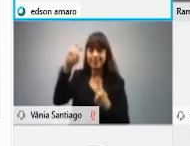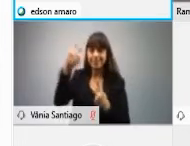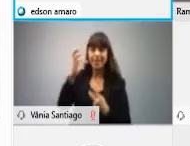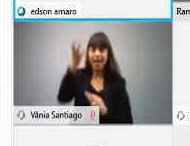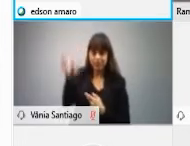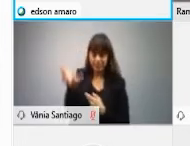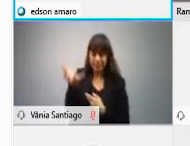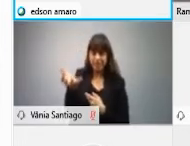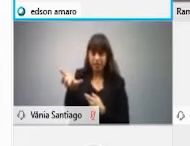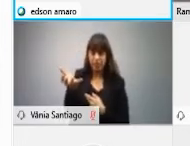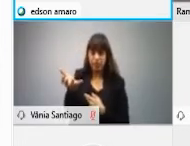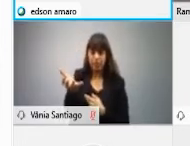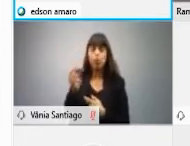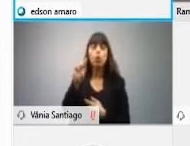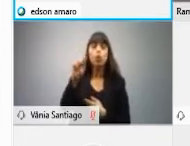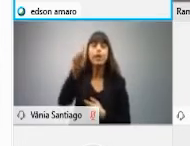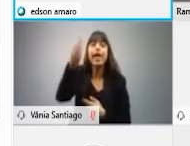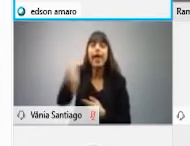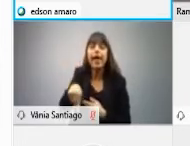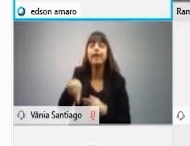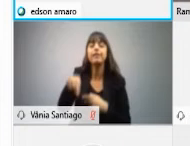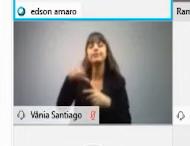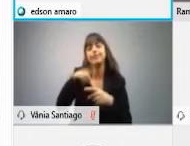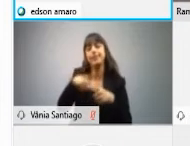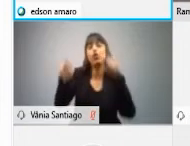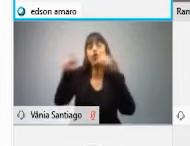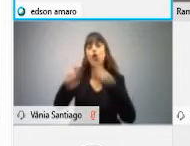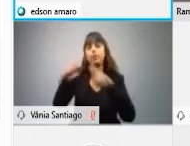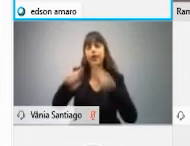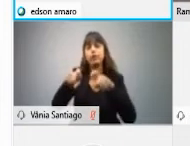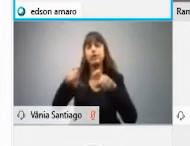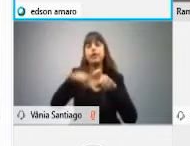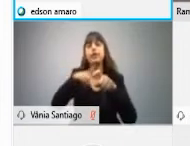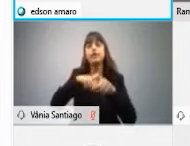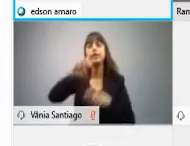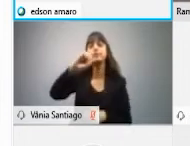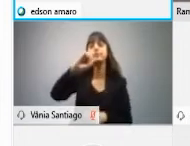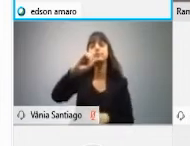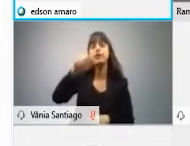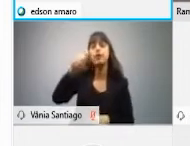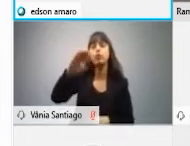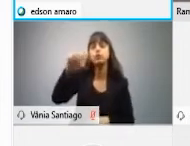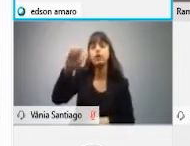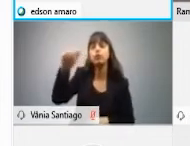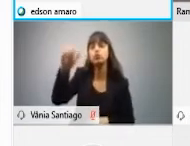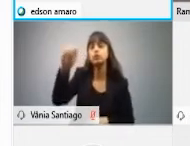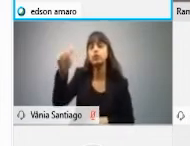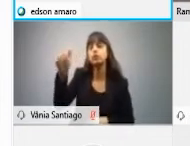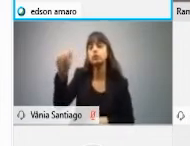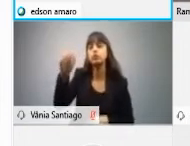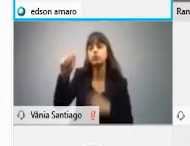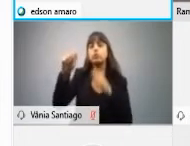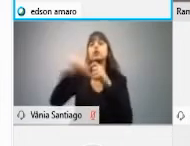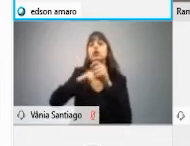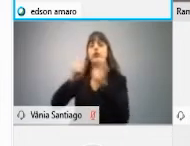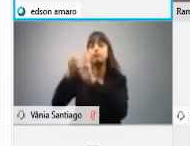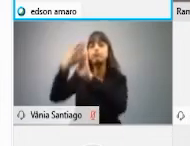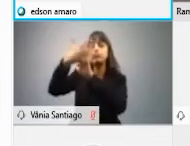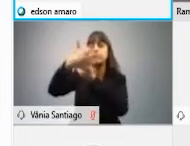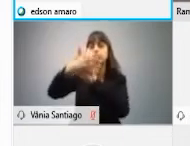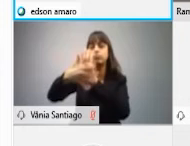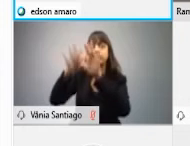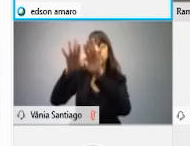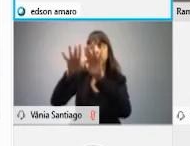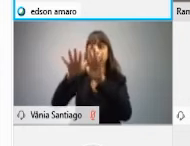Na verdade, é um código computacional, um algoritmo, que contém regras, principalmente nesses termos de decisão, se acontecer tal coisa, faça